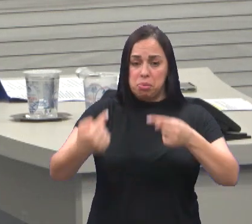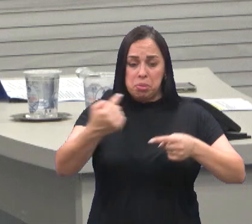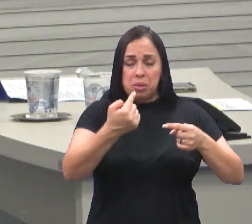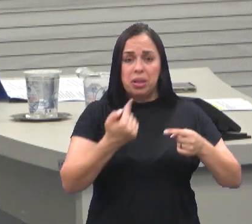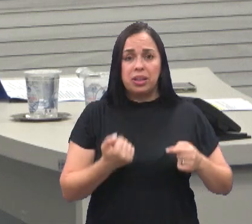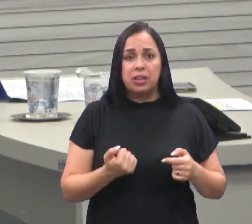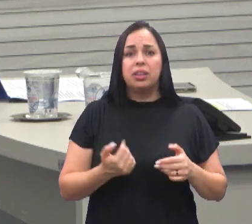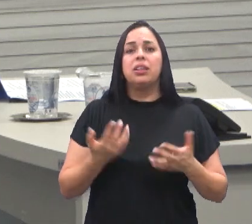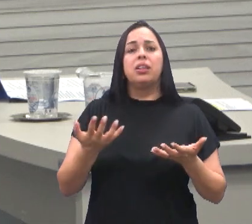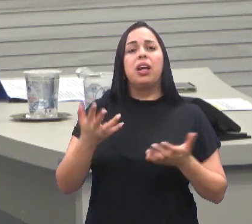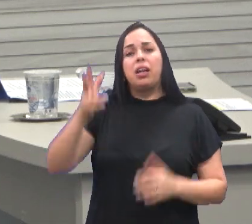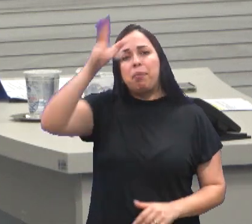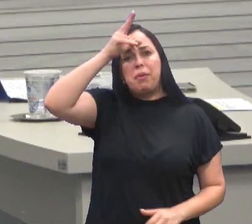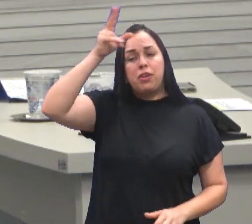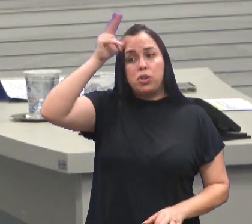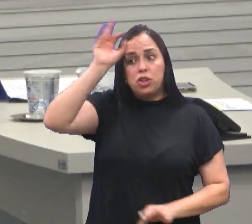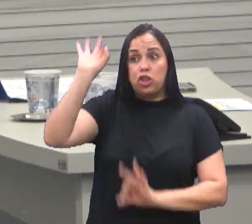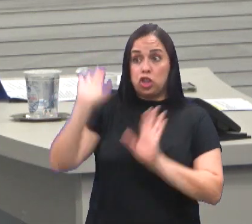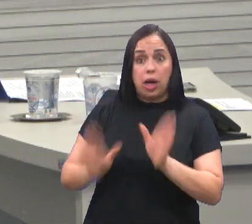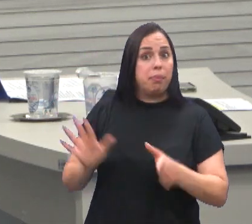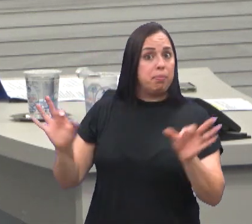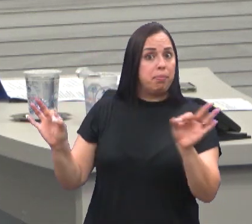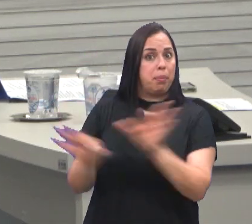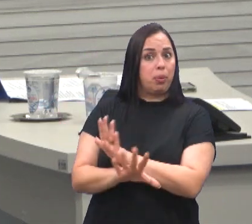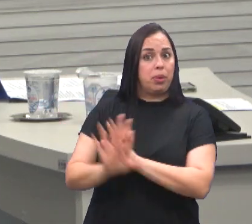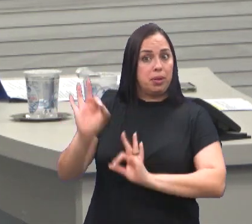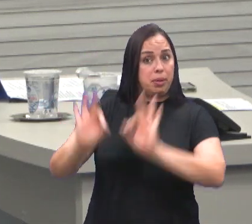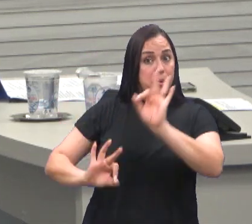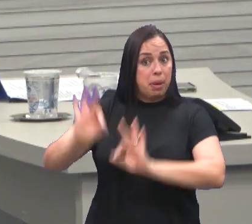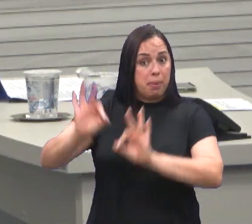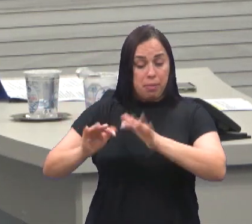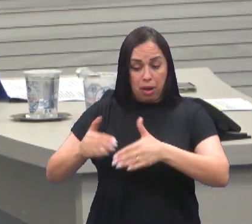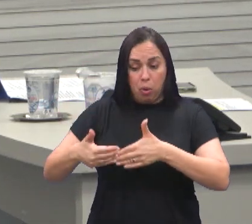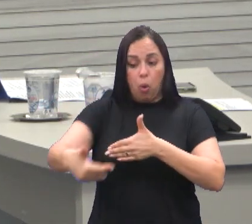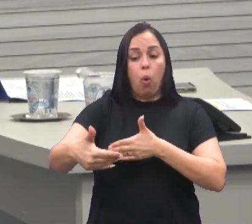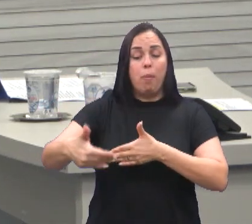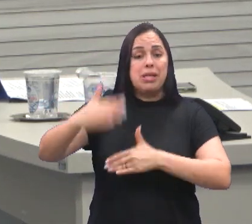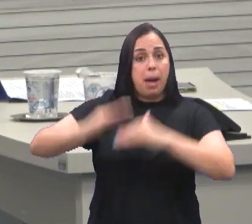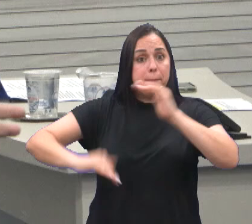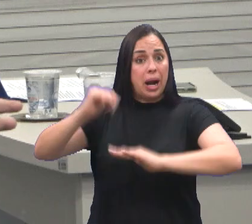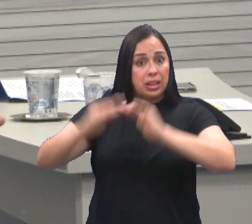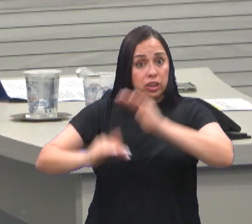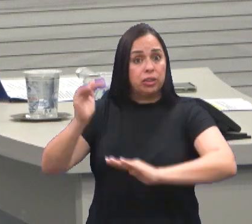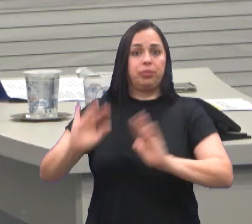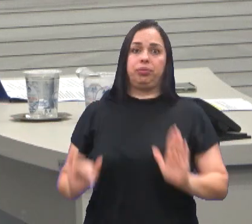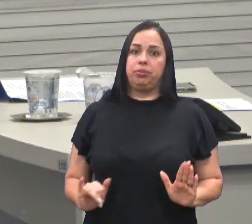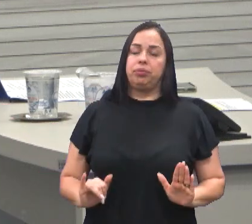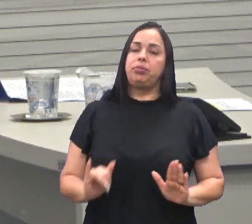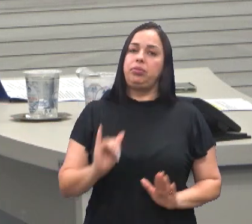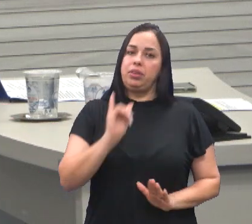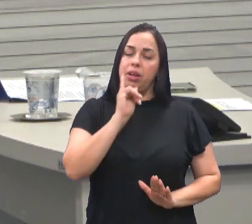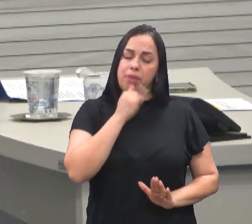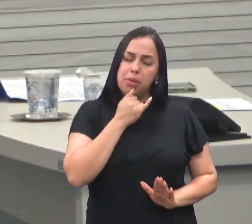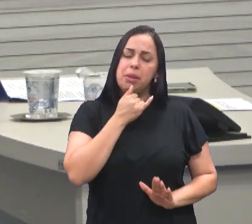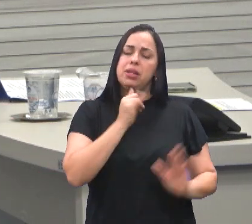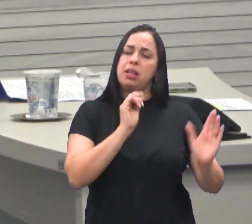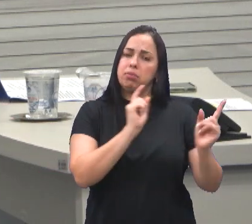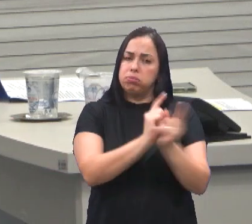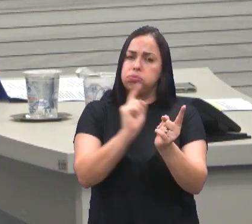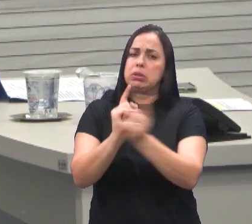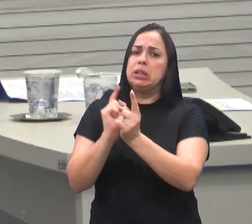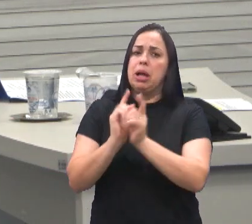que a Prefeitura já se prepare para colocar em prática. A gente tem muito a atender, né? Infelizmente, mas quem sabe com um